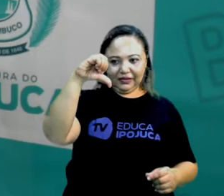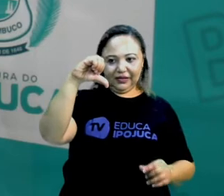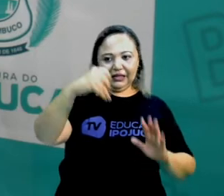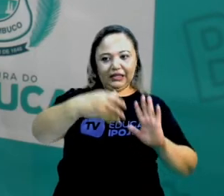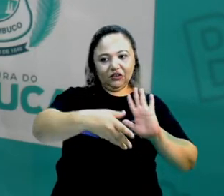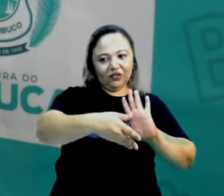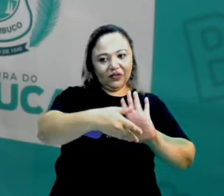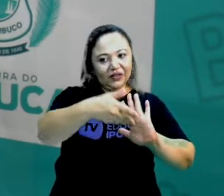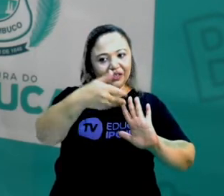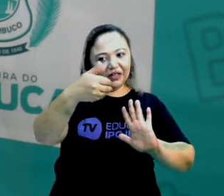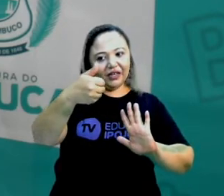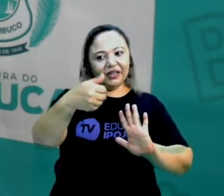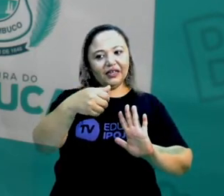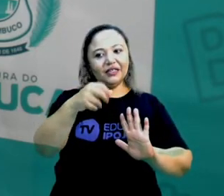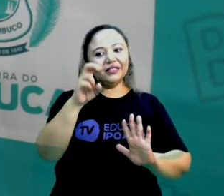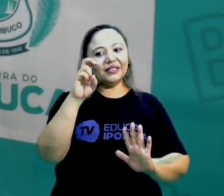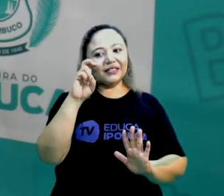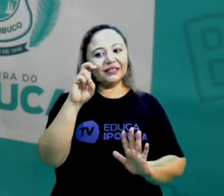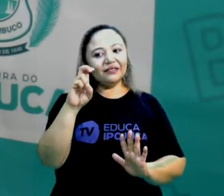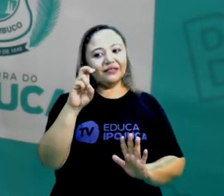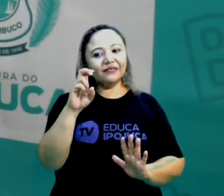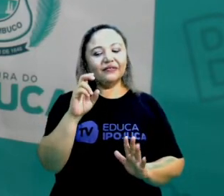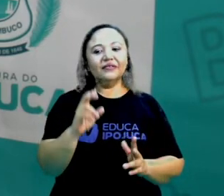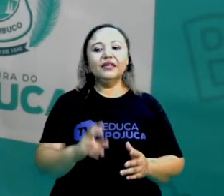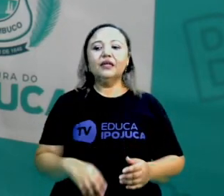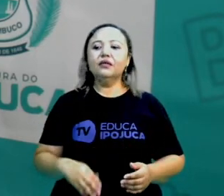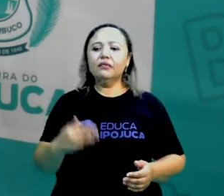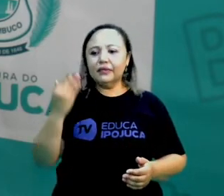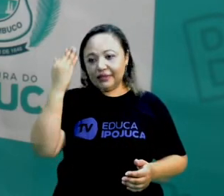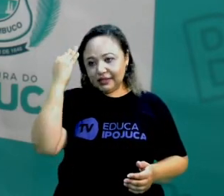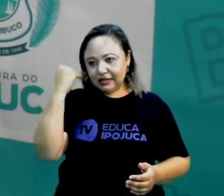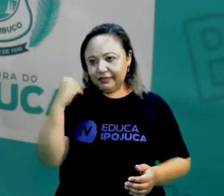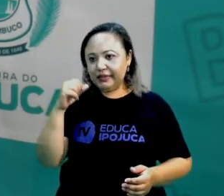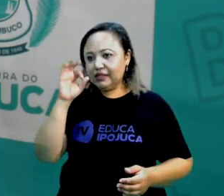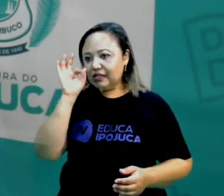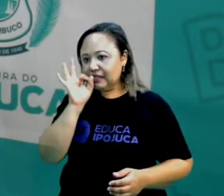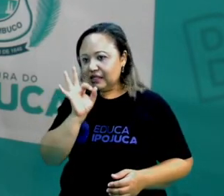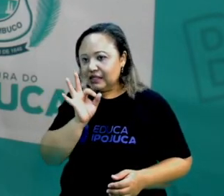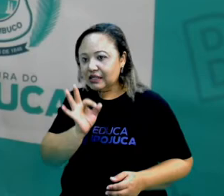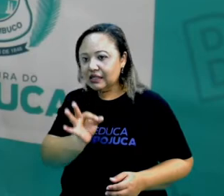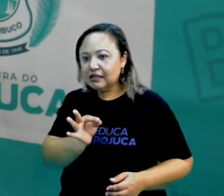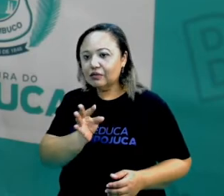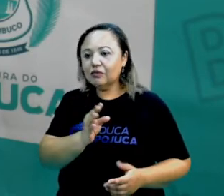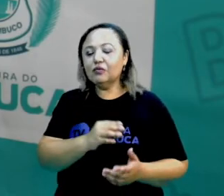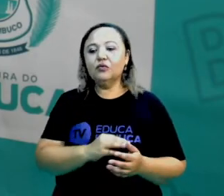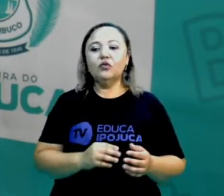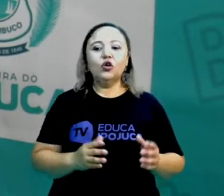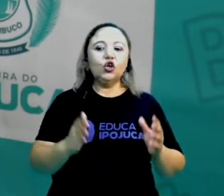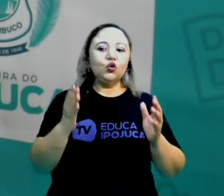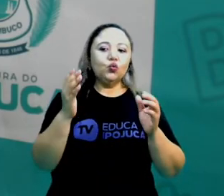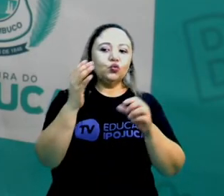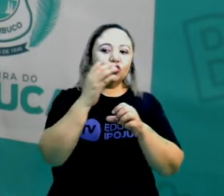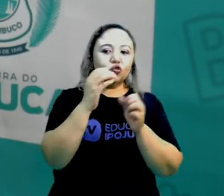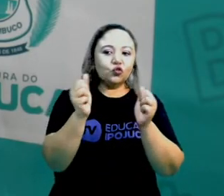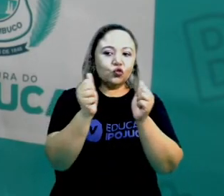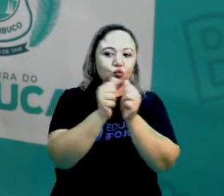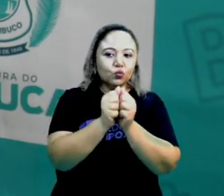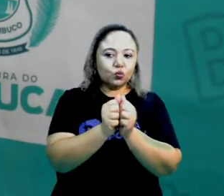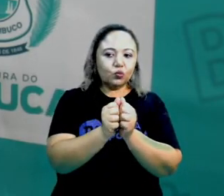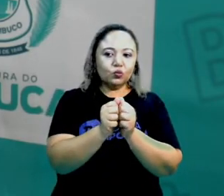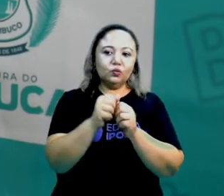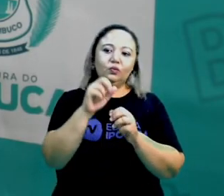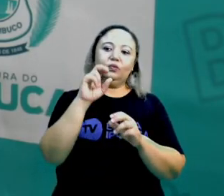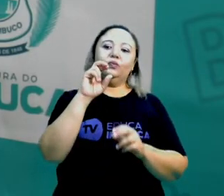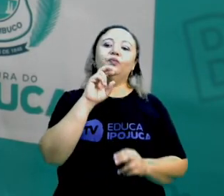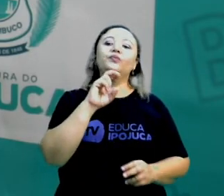diferença de 4. Então, para saber se essa subtração está correta, eu junto o subtraindo